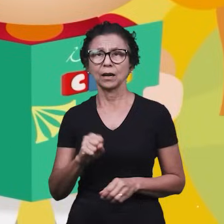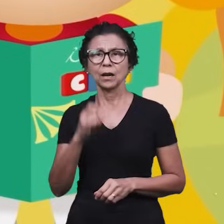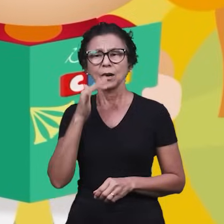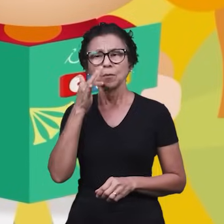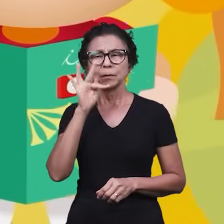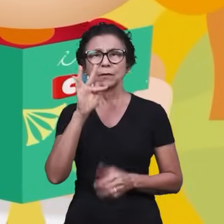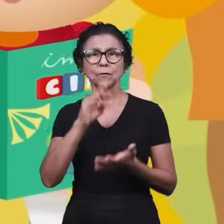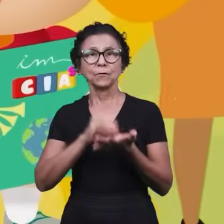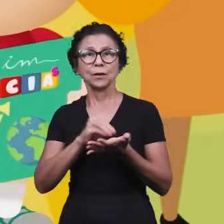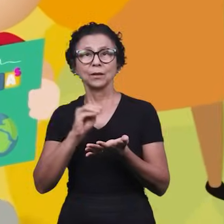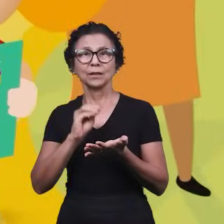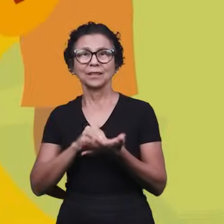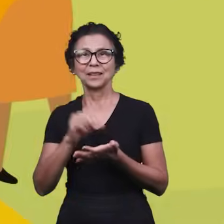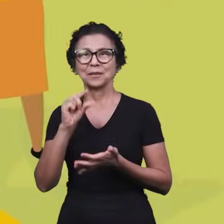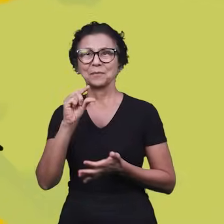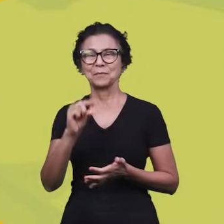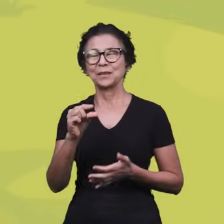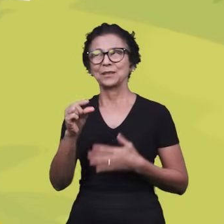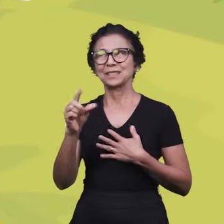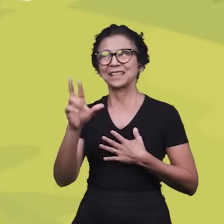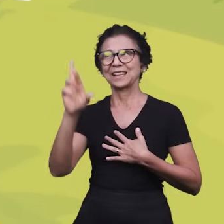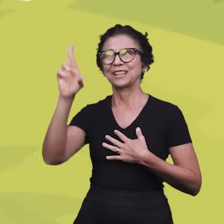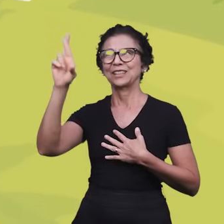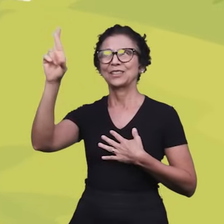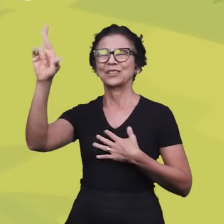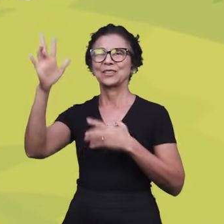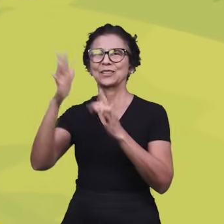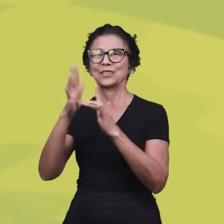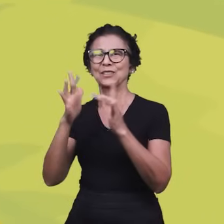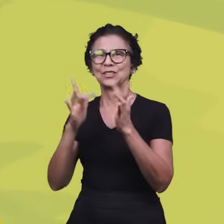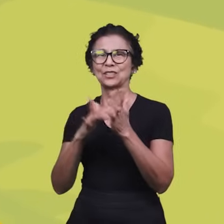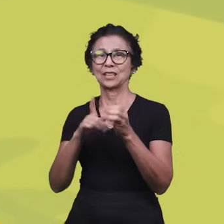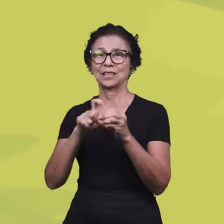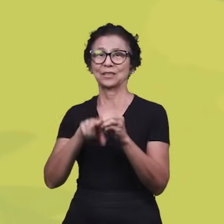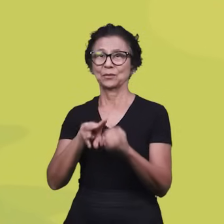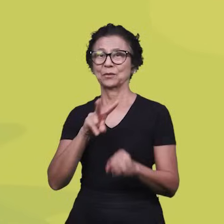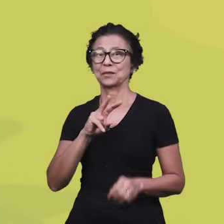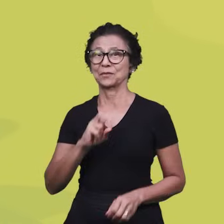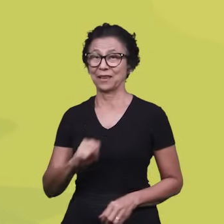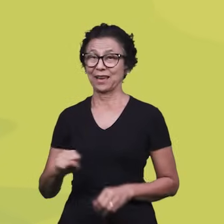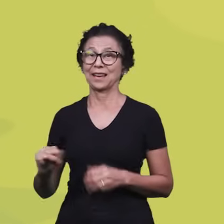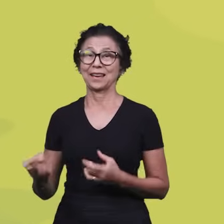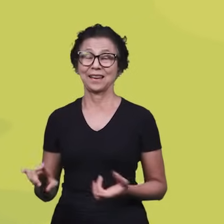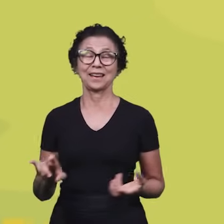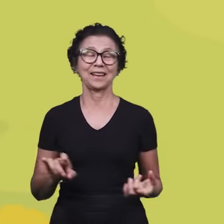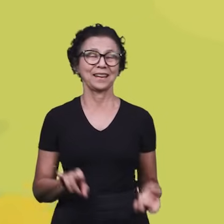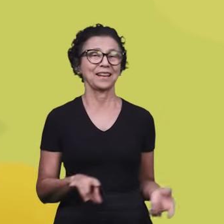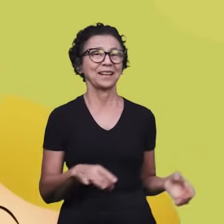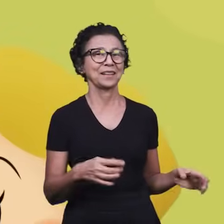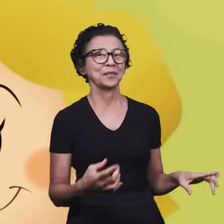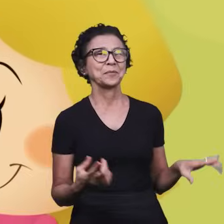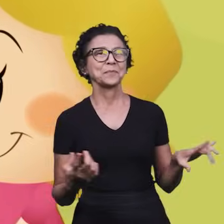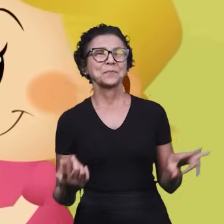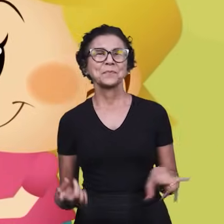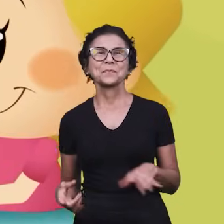Muito em breve o Rei vem. Meu Senhor Jesus